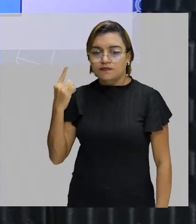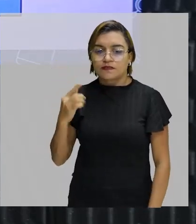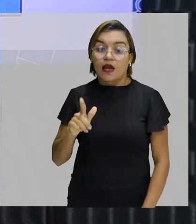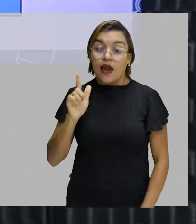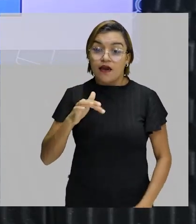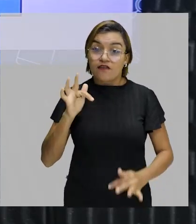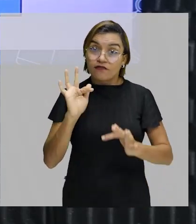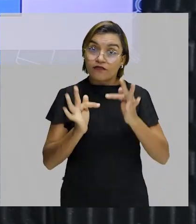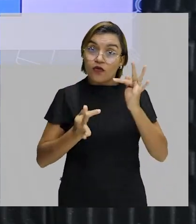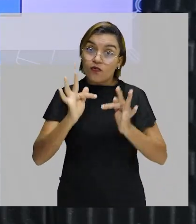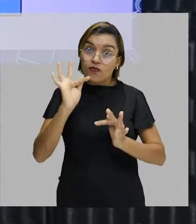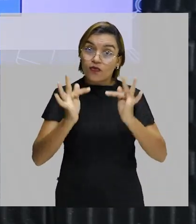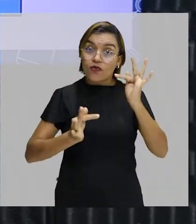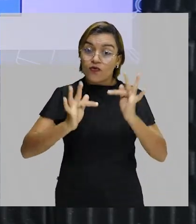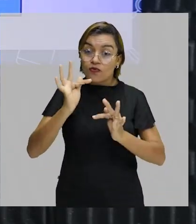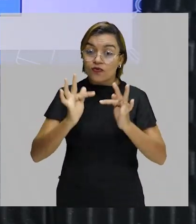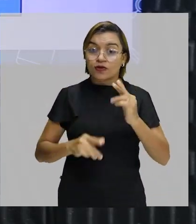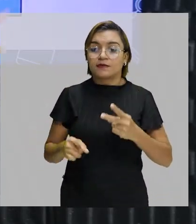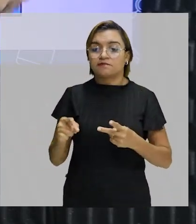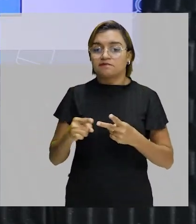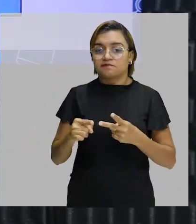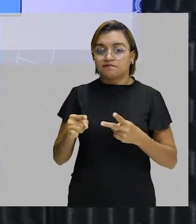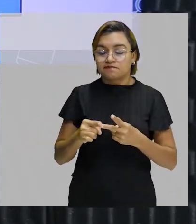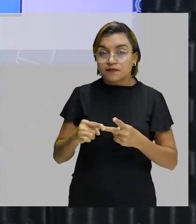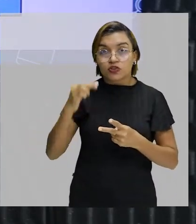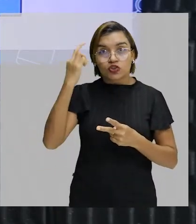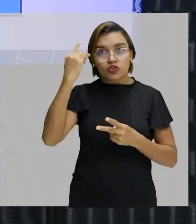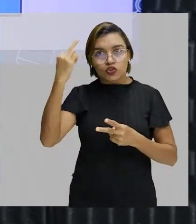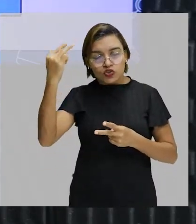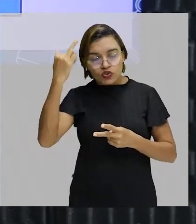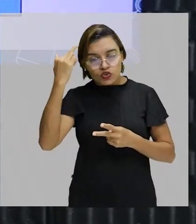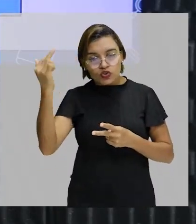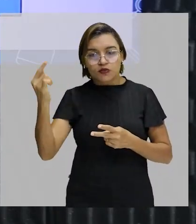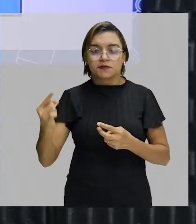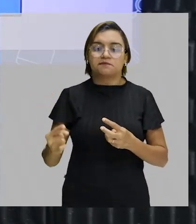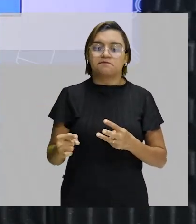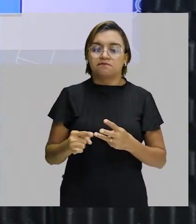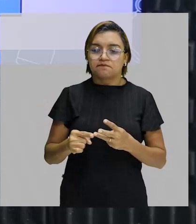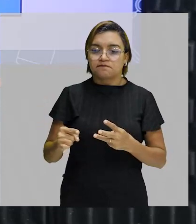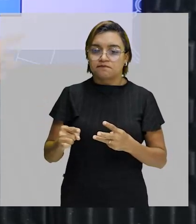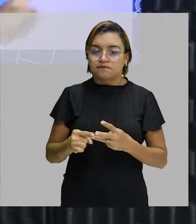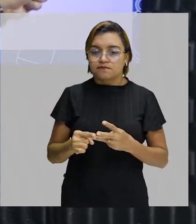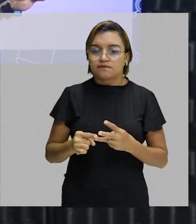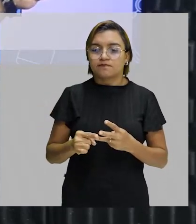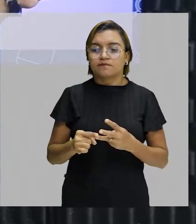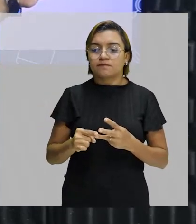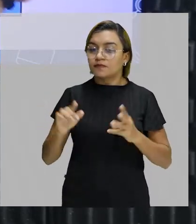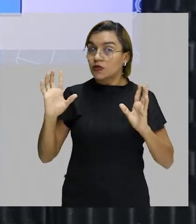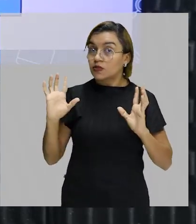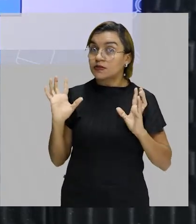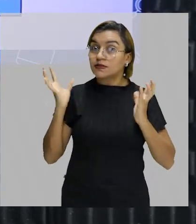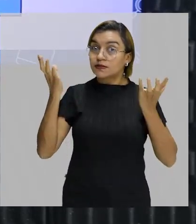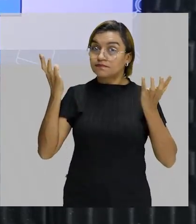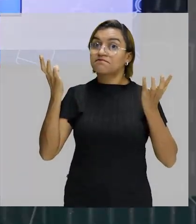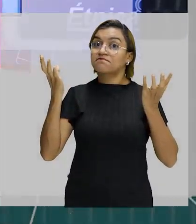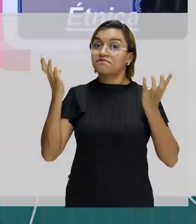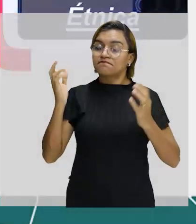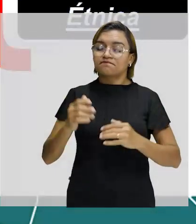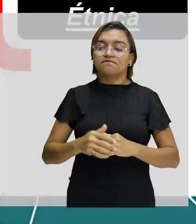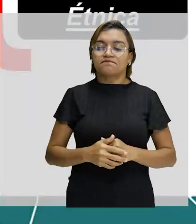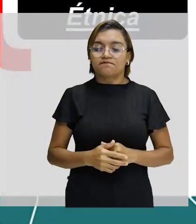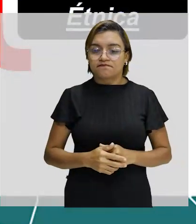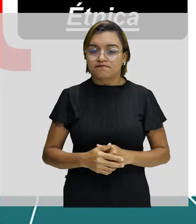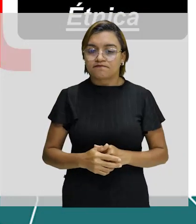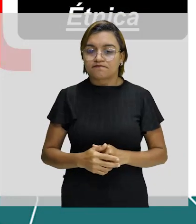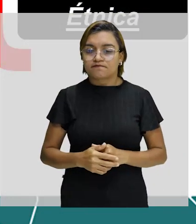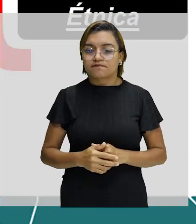Ela é folclórica, ela pode ser histórica, ela pode ser cerimonial,